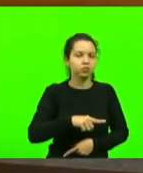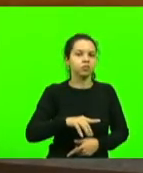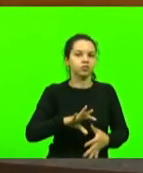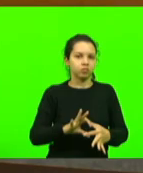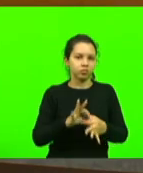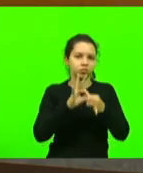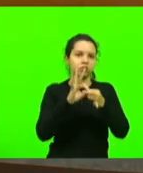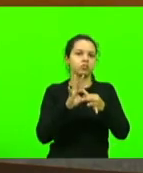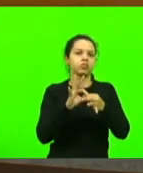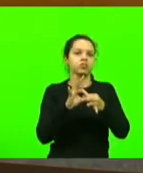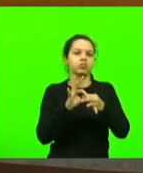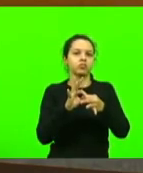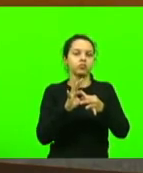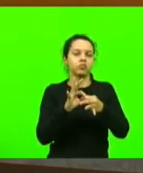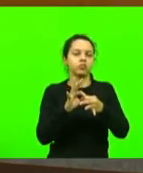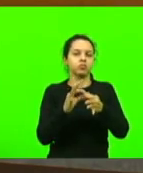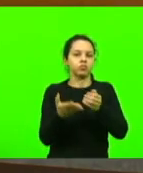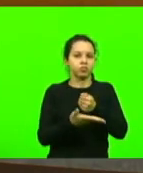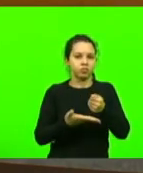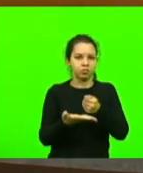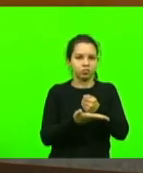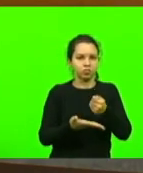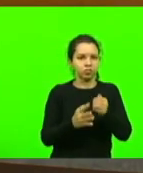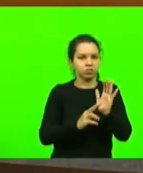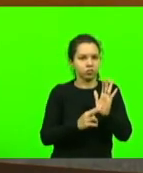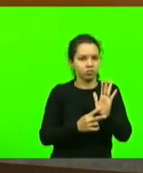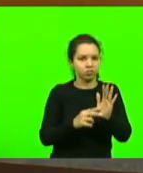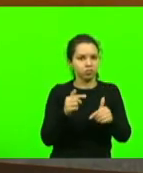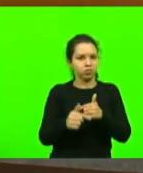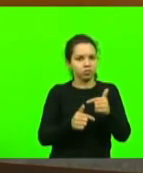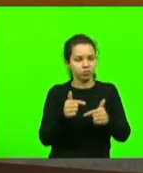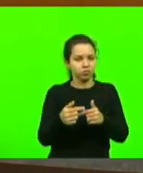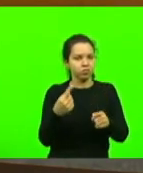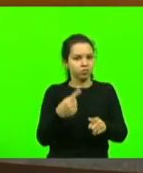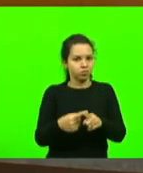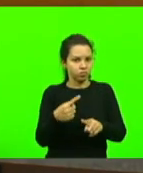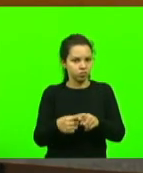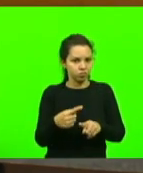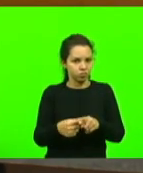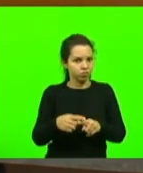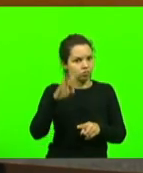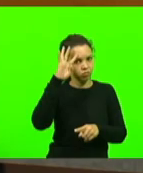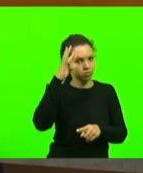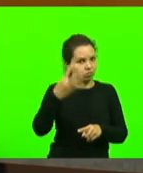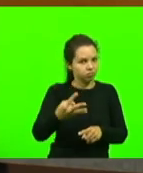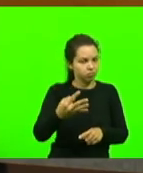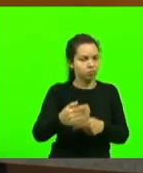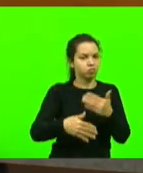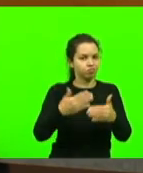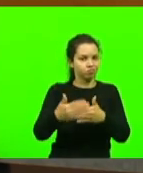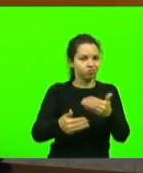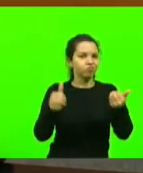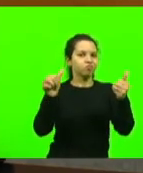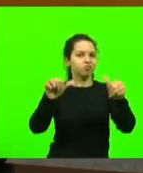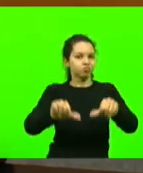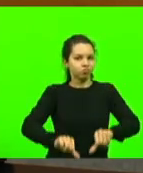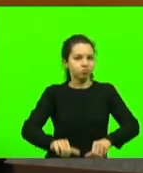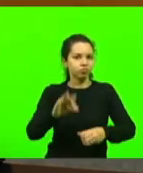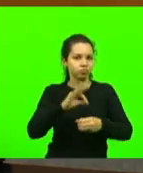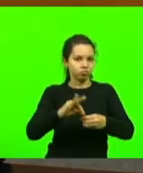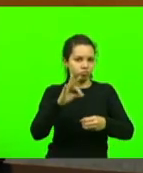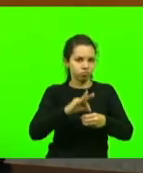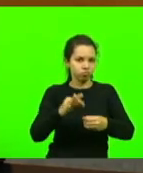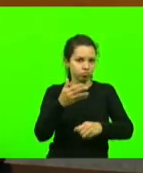base sindical dos trabalhadores por quê Porque as consequências são drásticas para as entidades que